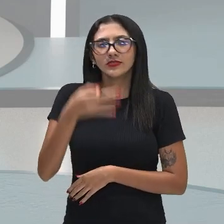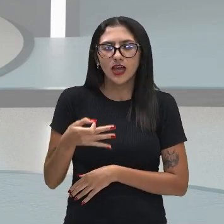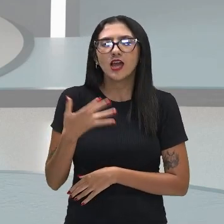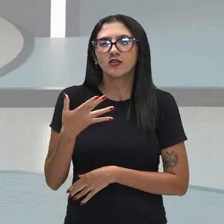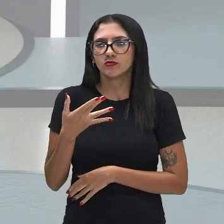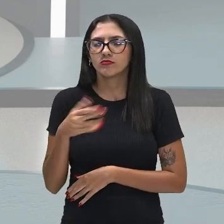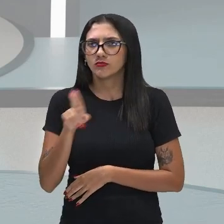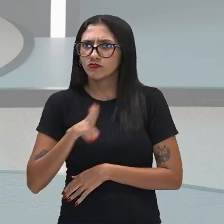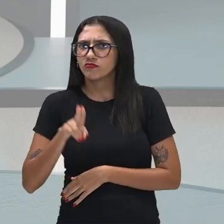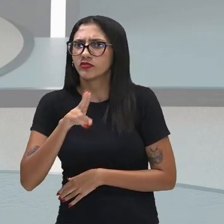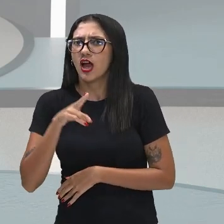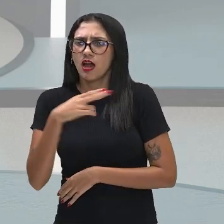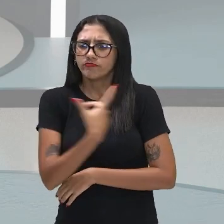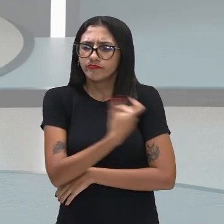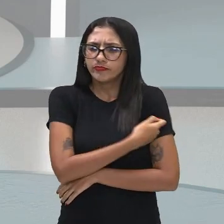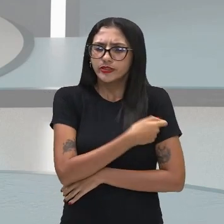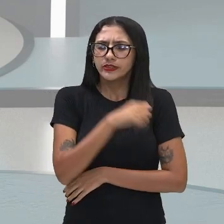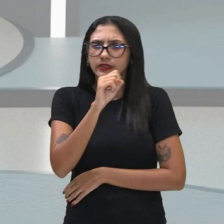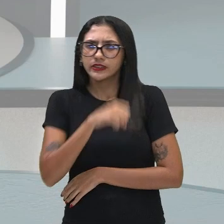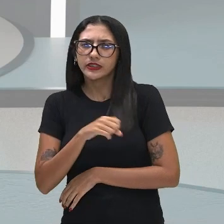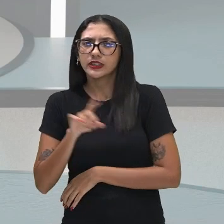artifícios para você